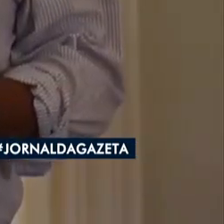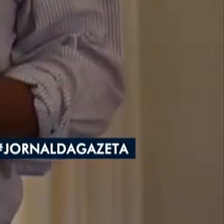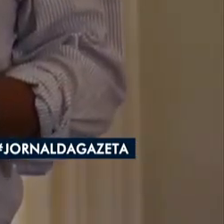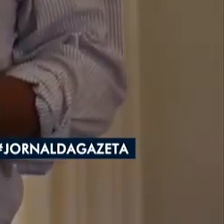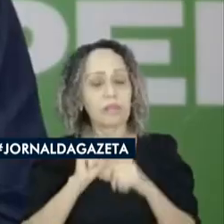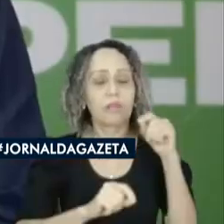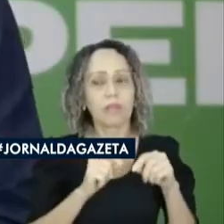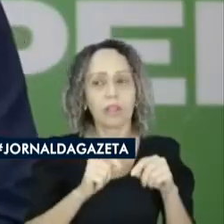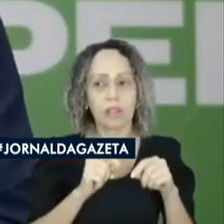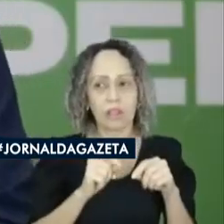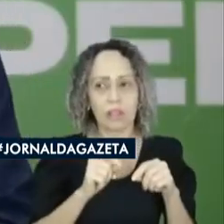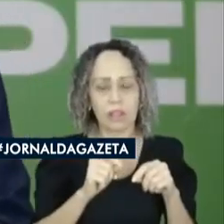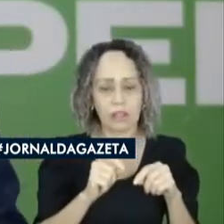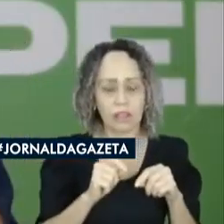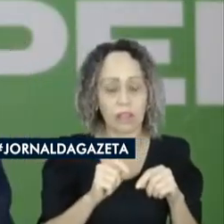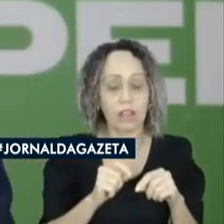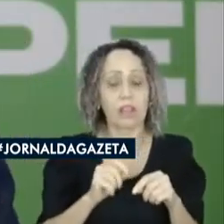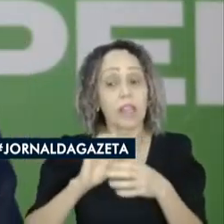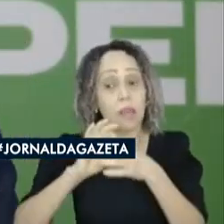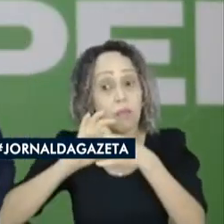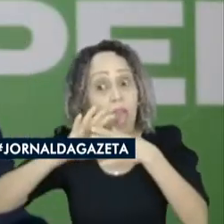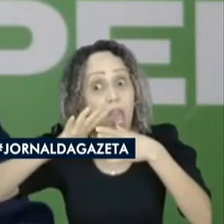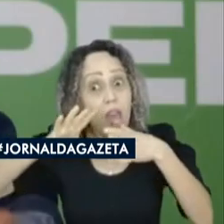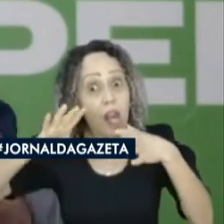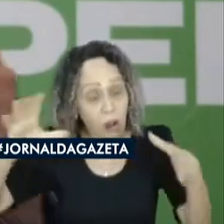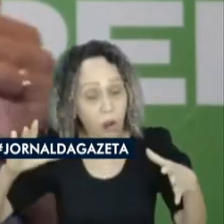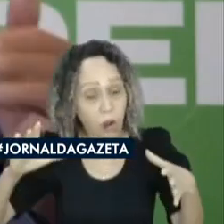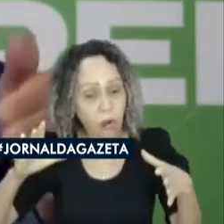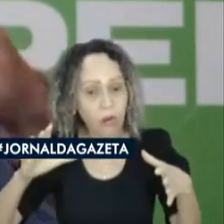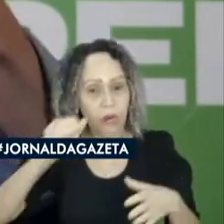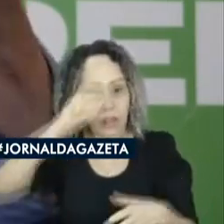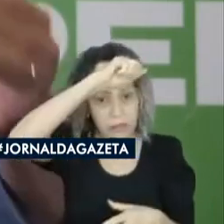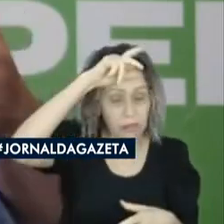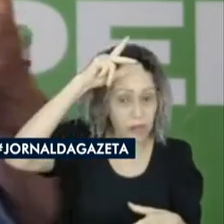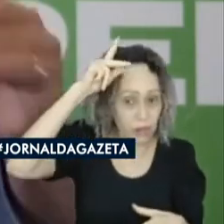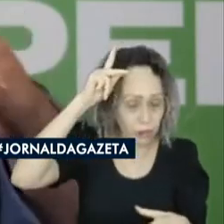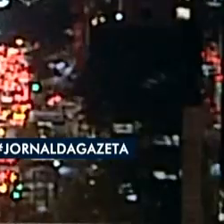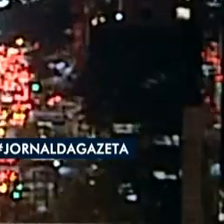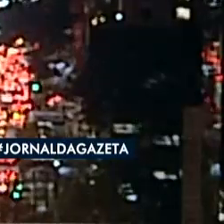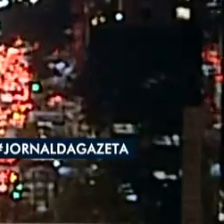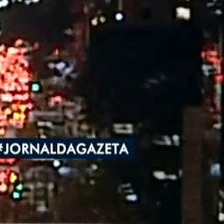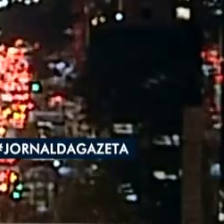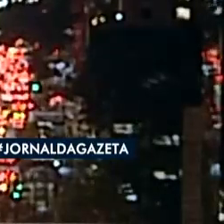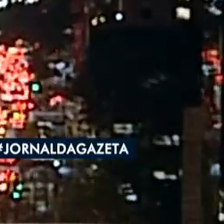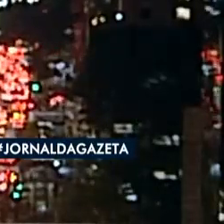esquerdista António Costa. E agora à noite, o Lula participa de uma transmissão ao vivo na internet.